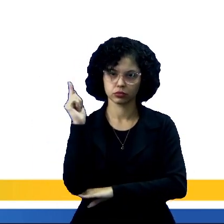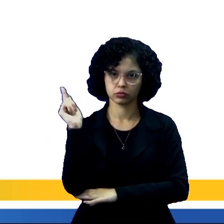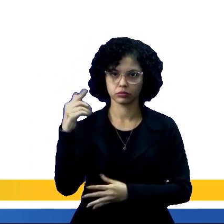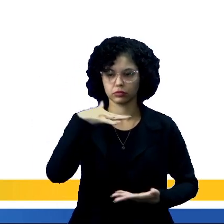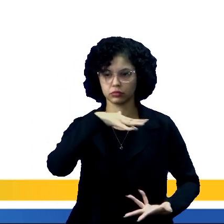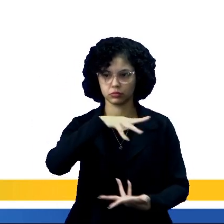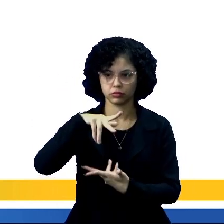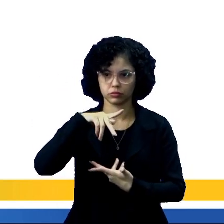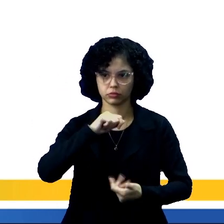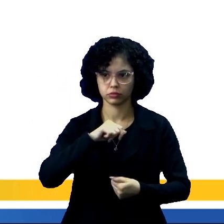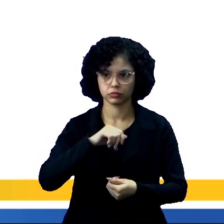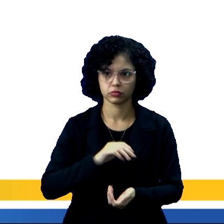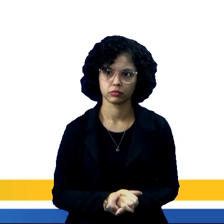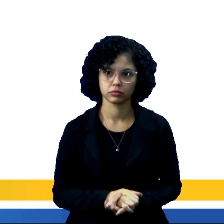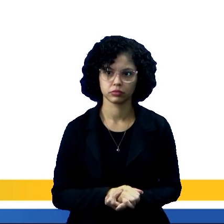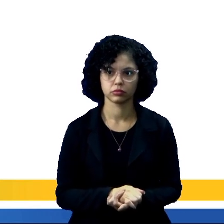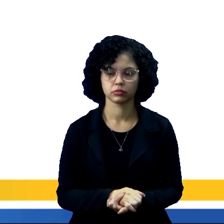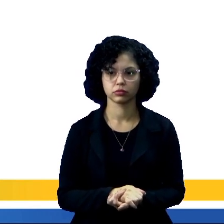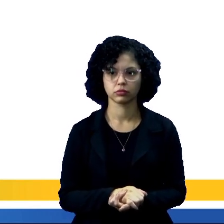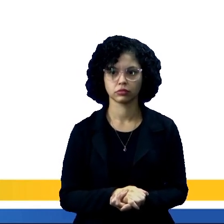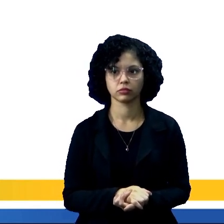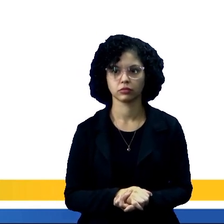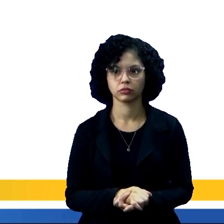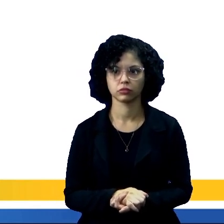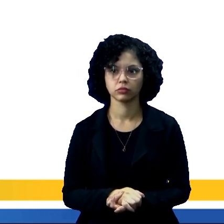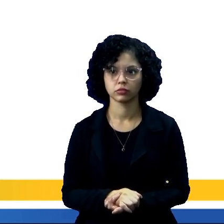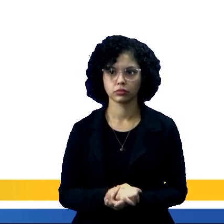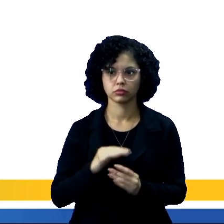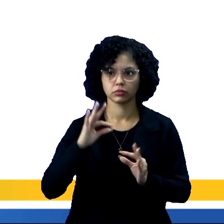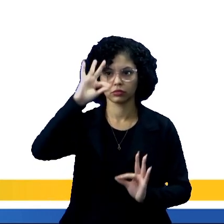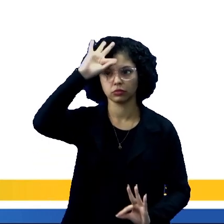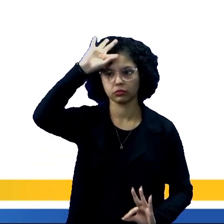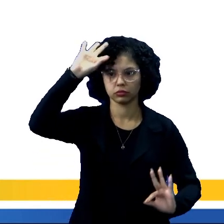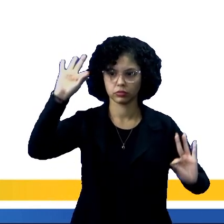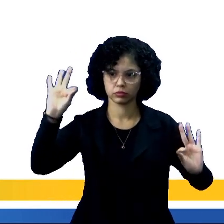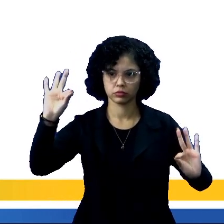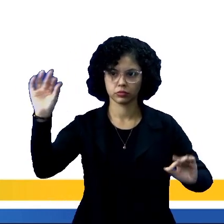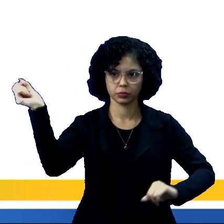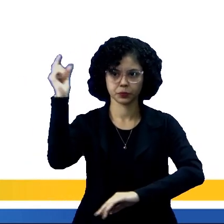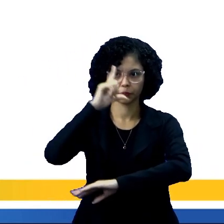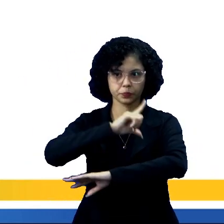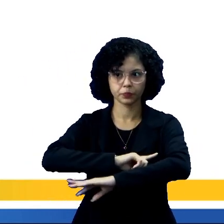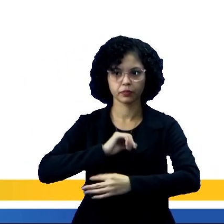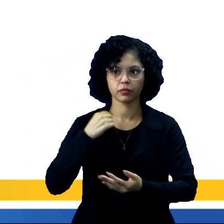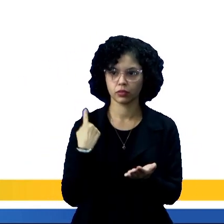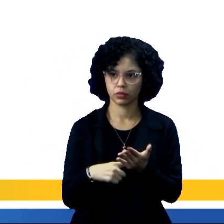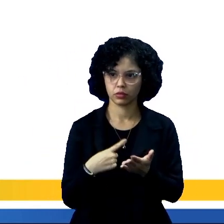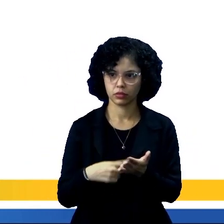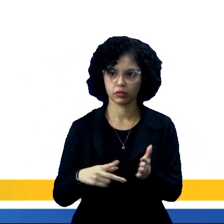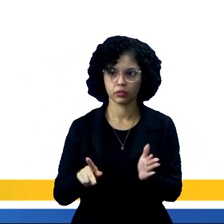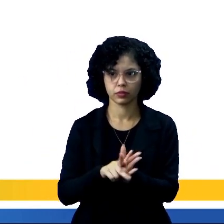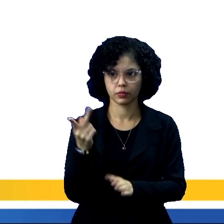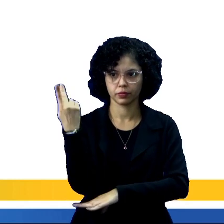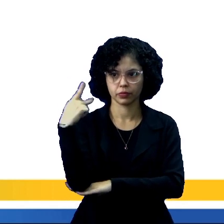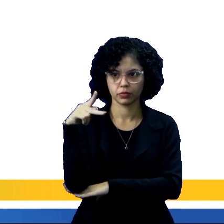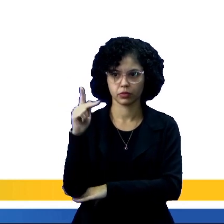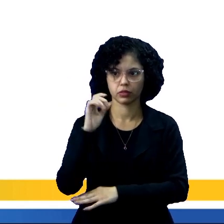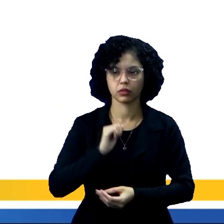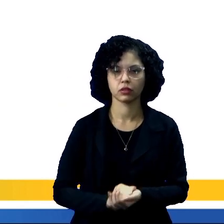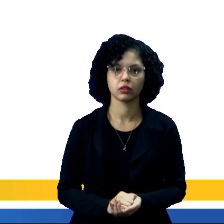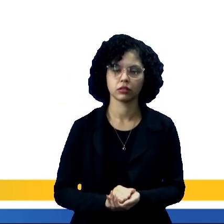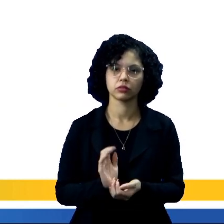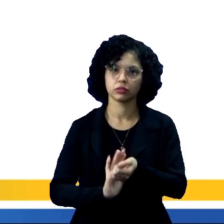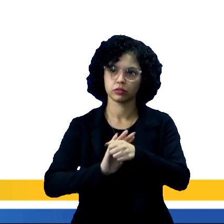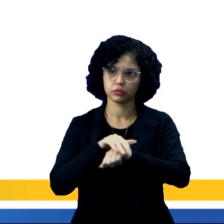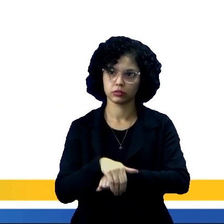as coordenadas geográficas na Terra, a inclinação dos raios solares, condições que determinam